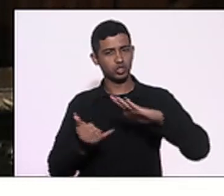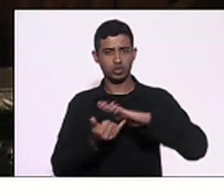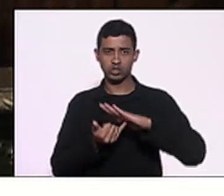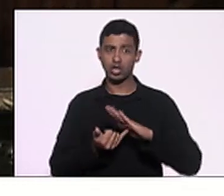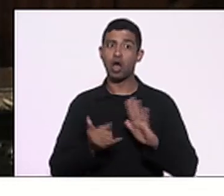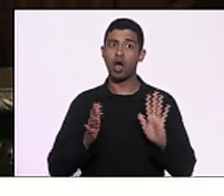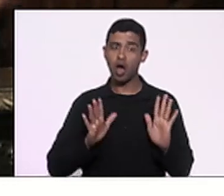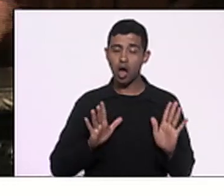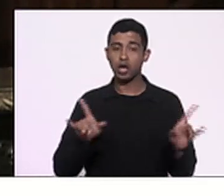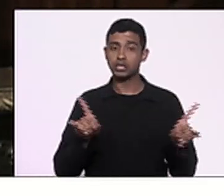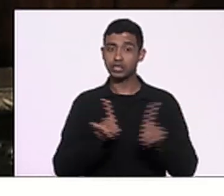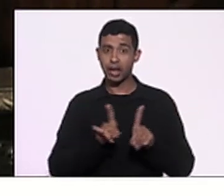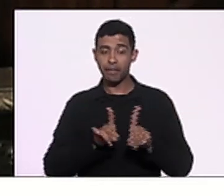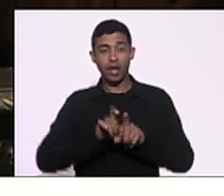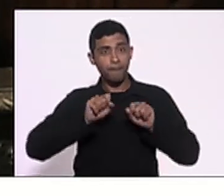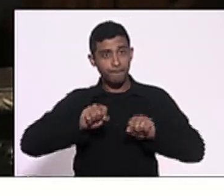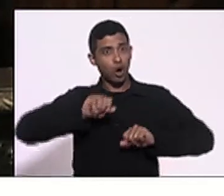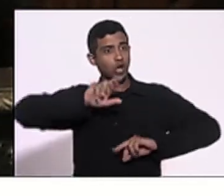que o professor Maurício Mota,